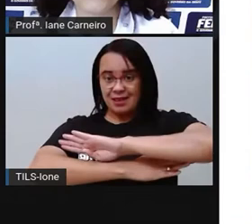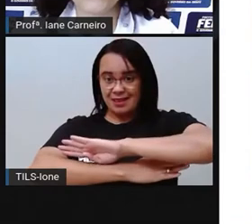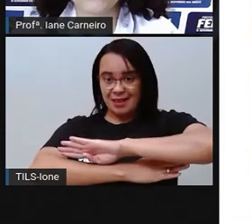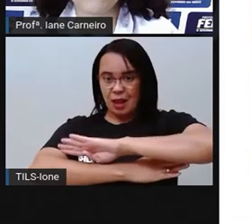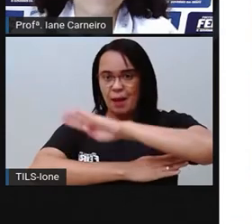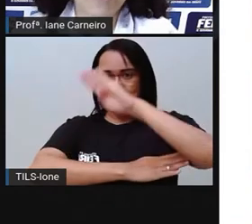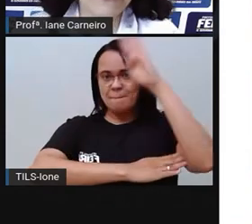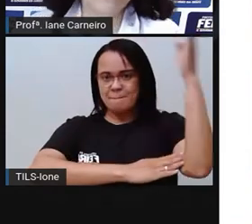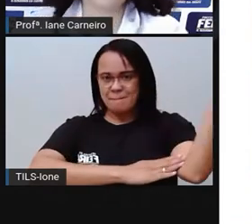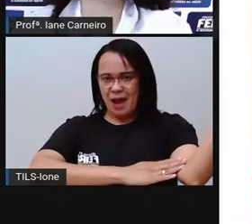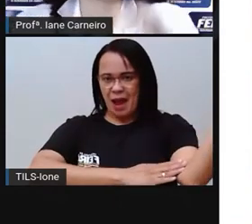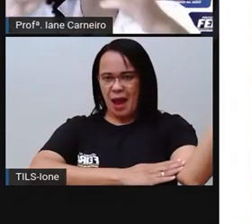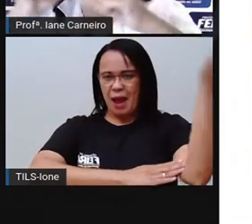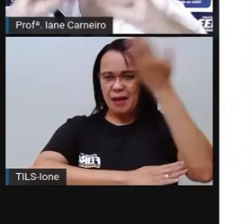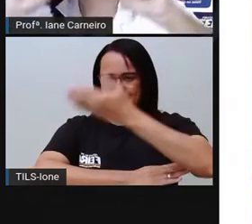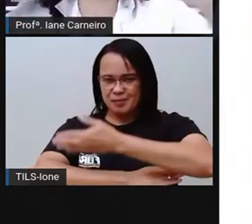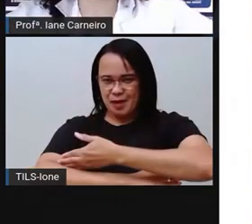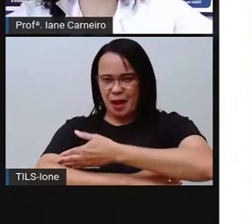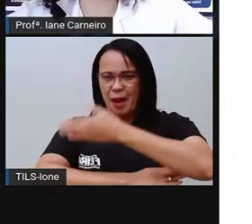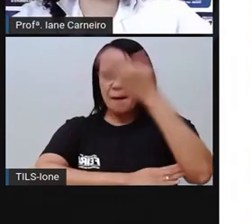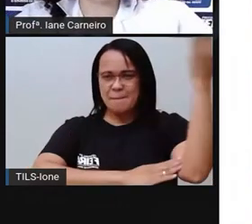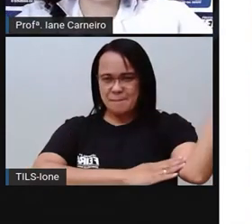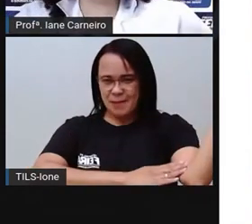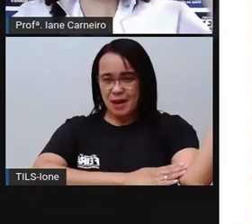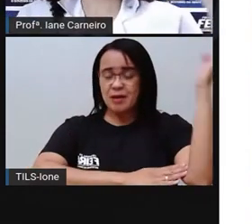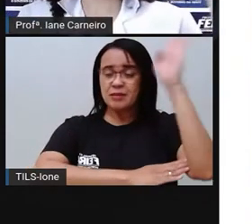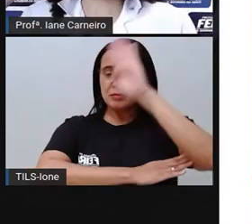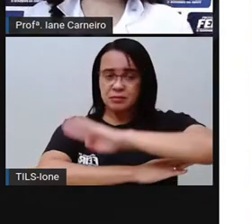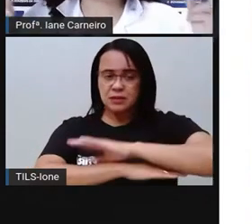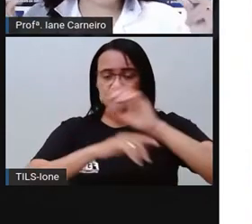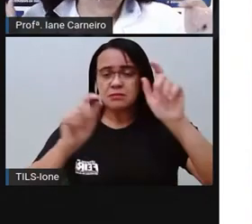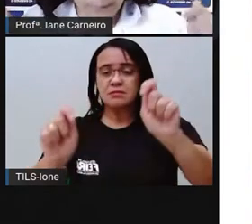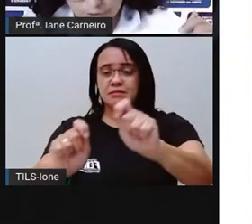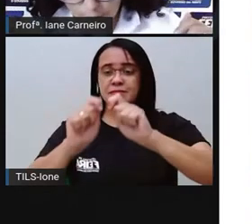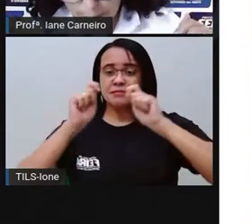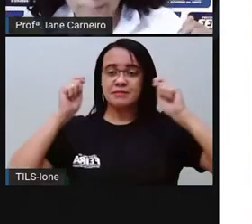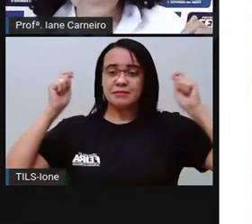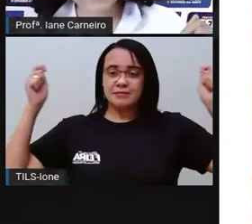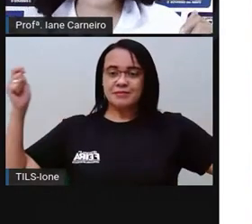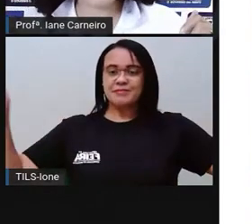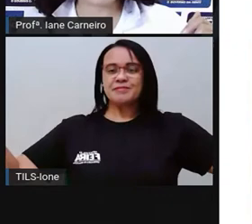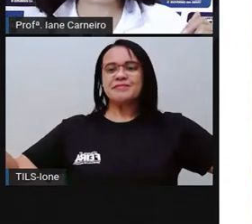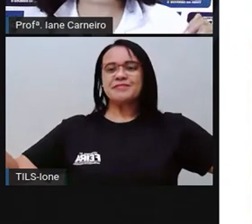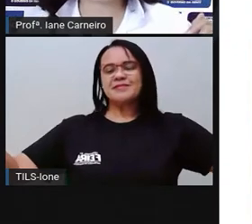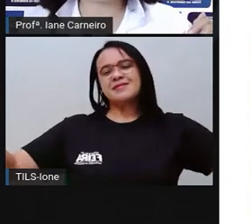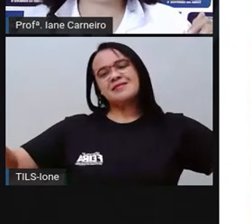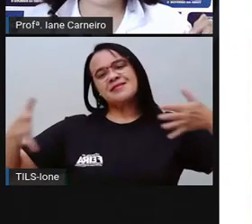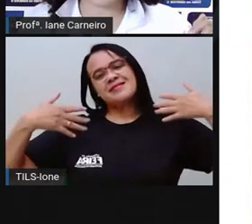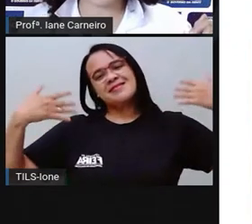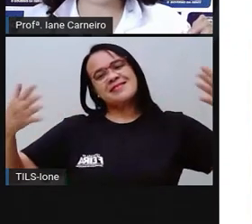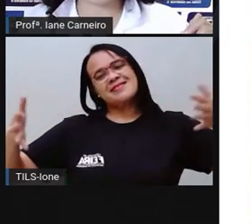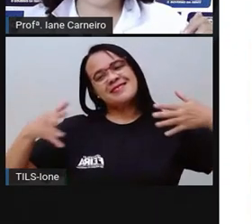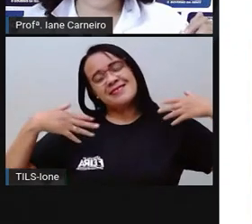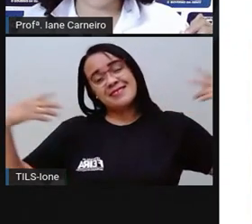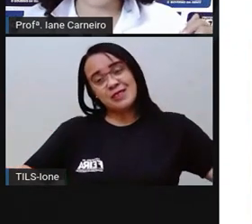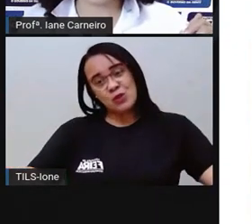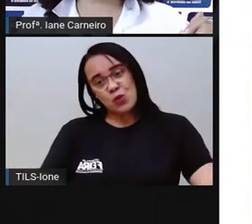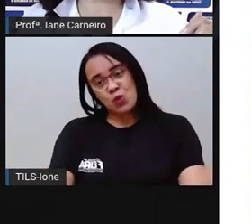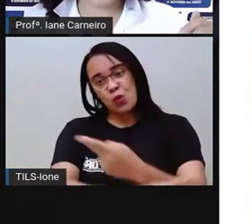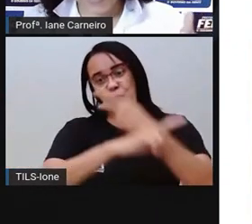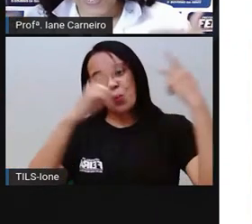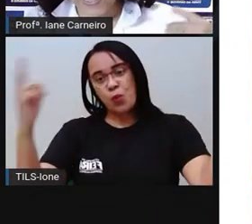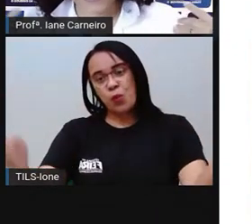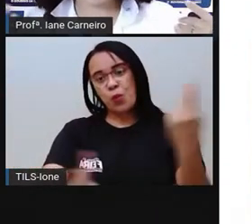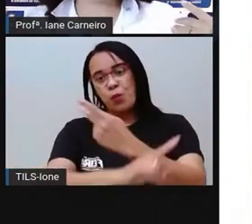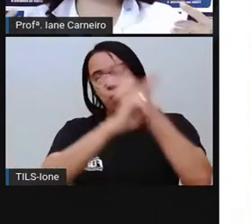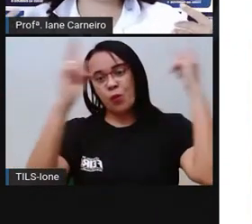colocou aqui uma imagem de uma moça, né, abrindo a janela. Então, lembram que a Pró leu uma história para vocês da galinha, que ela queria uma casa com janela?